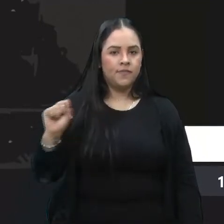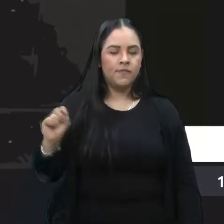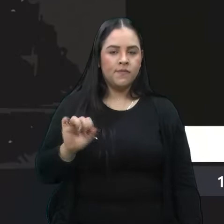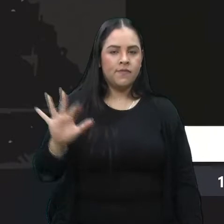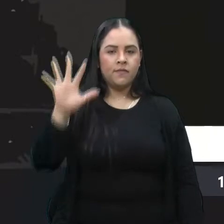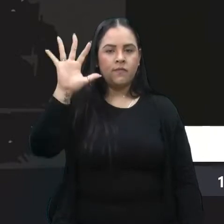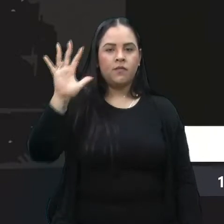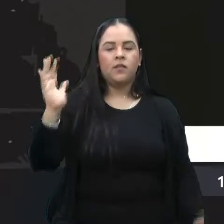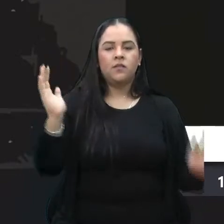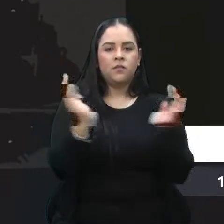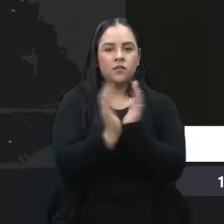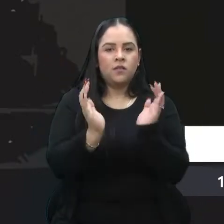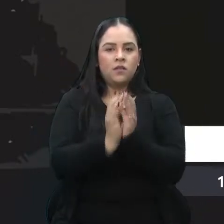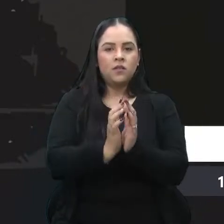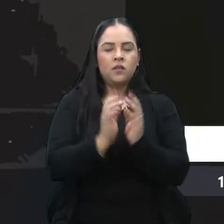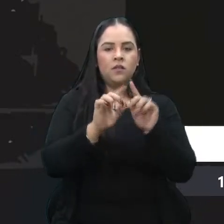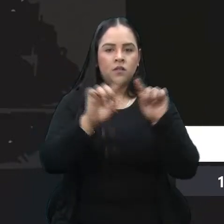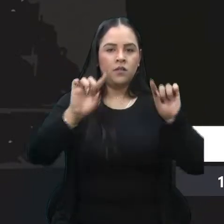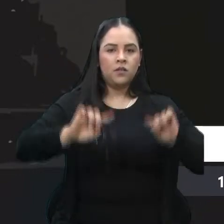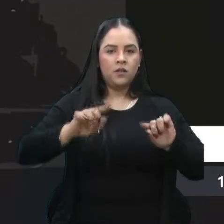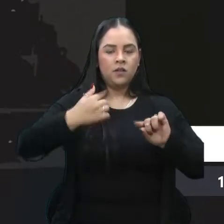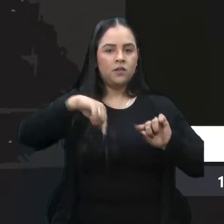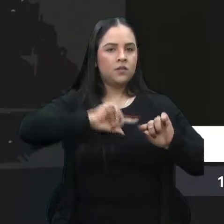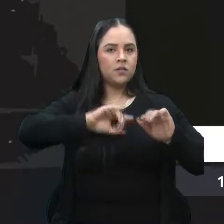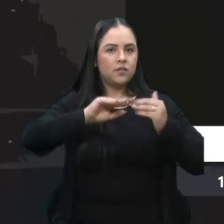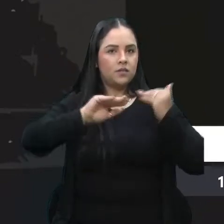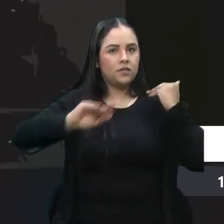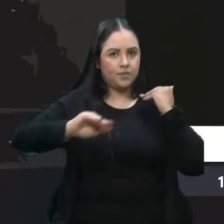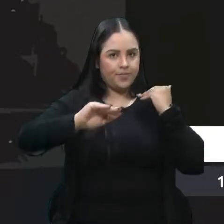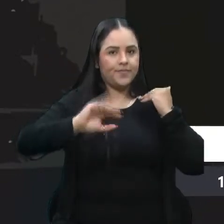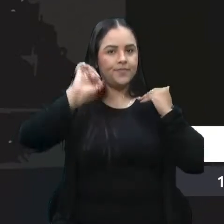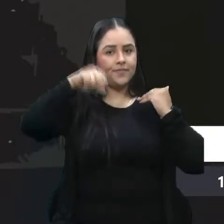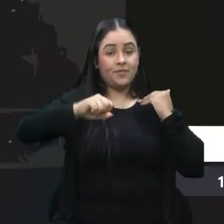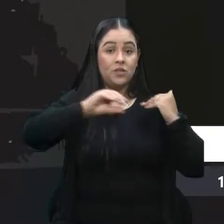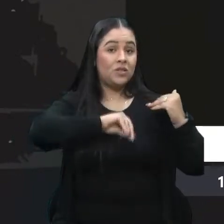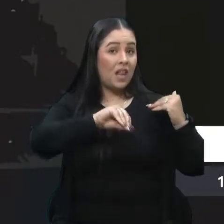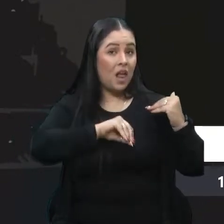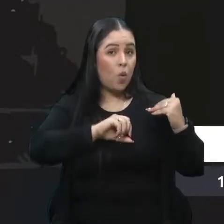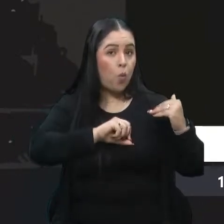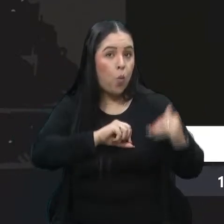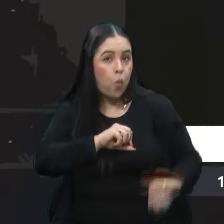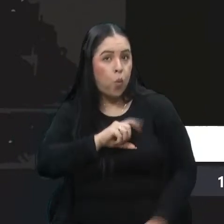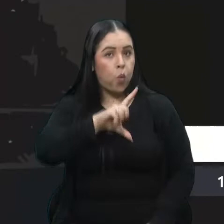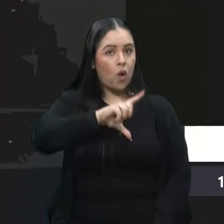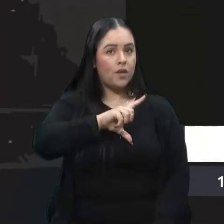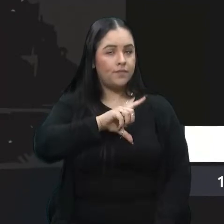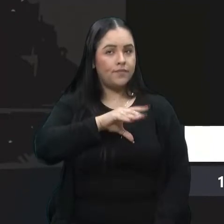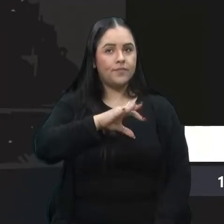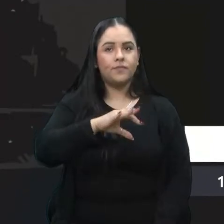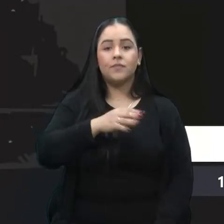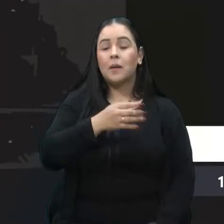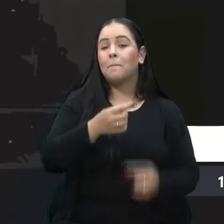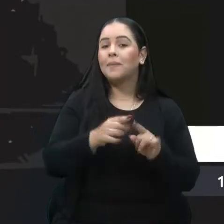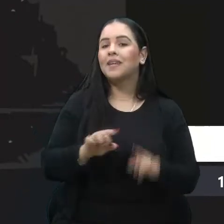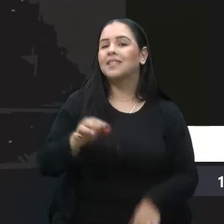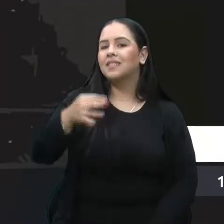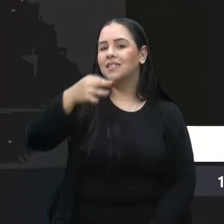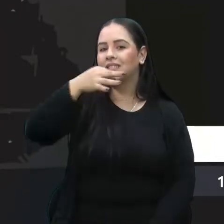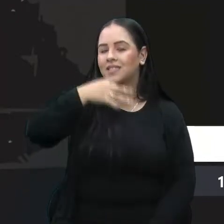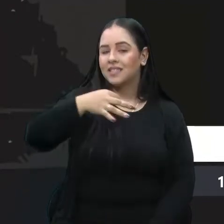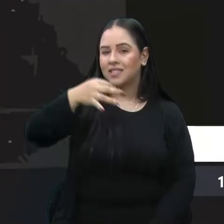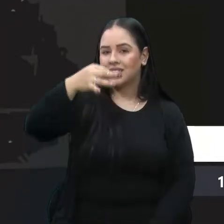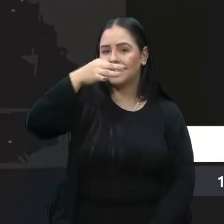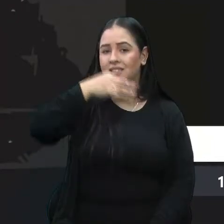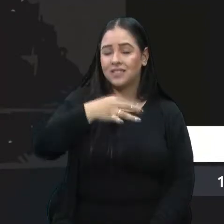colegas servidores, somos discordantes dos altos salários, e em Caxias, esses casos são